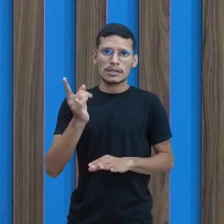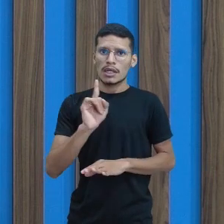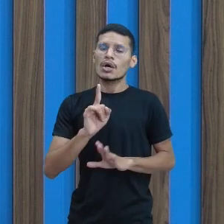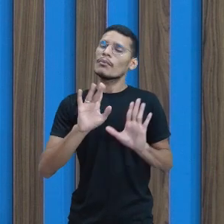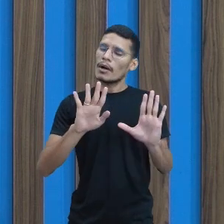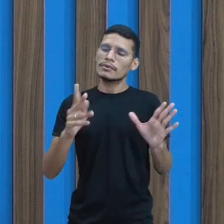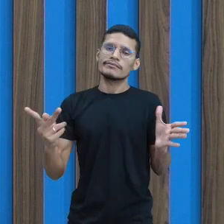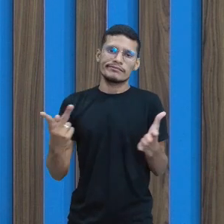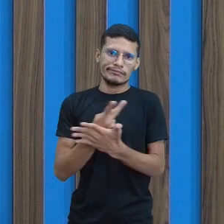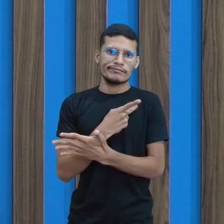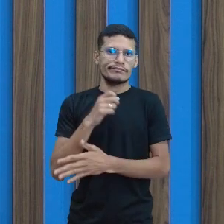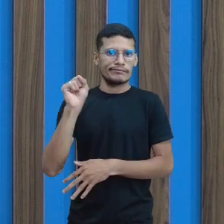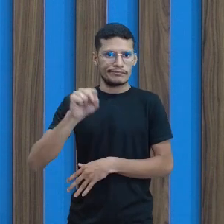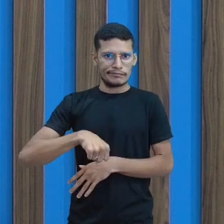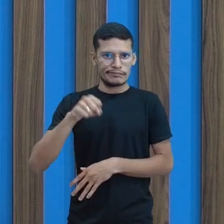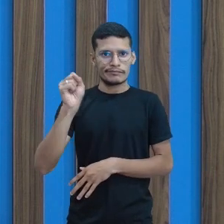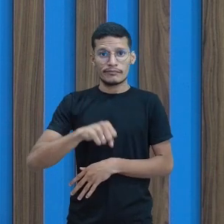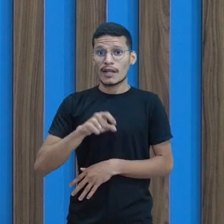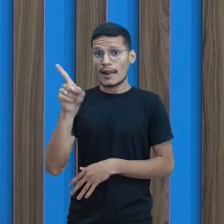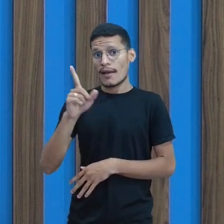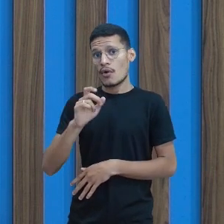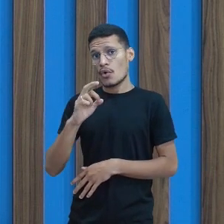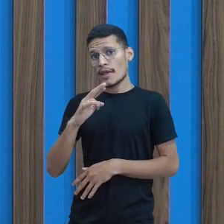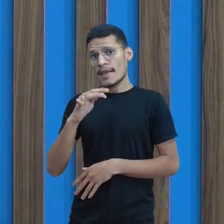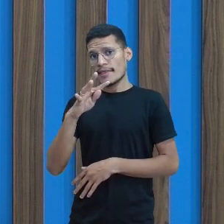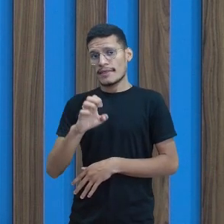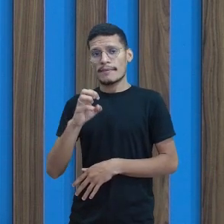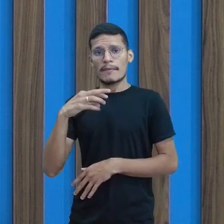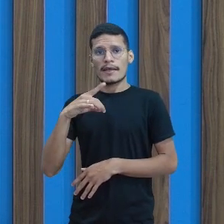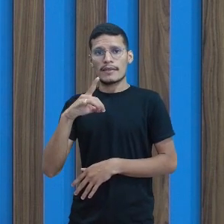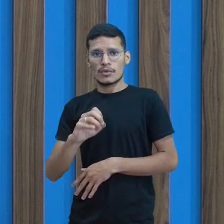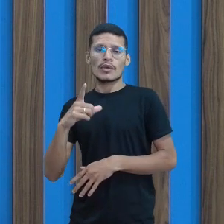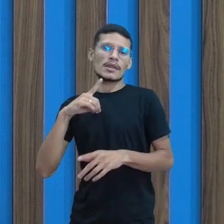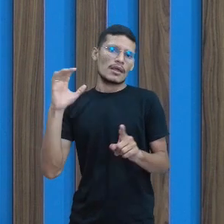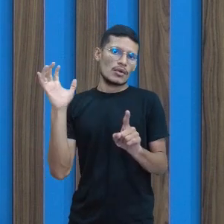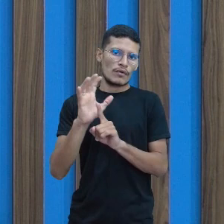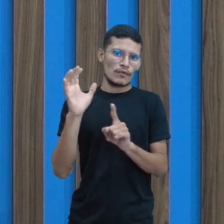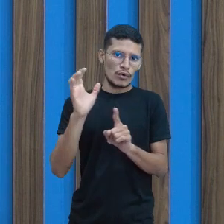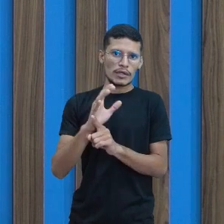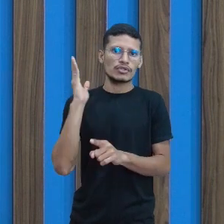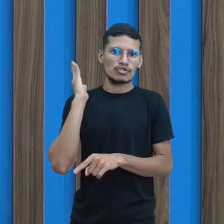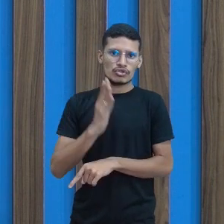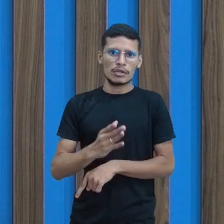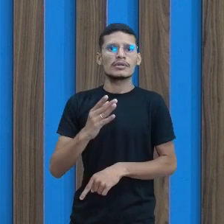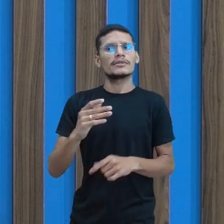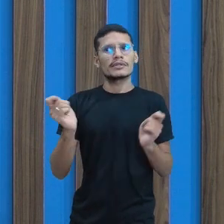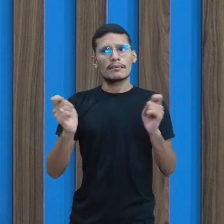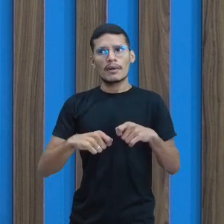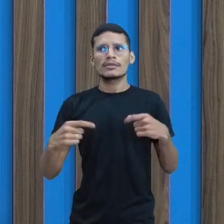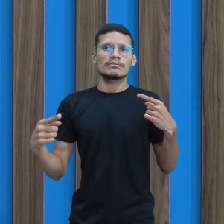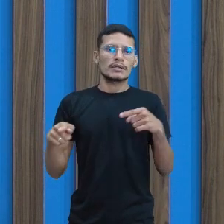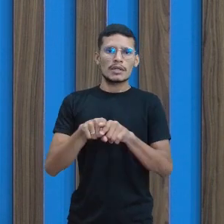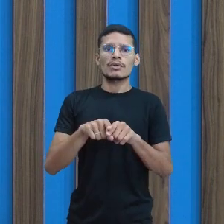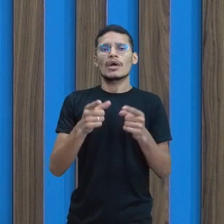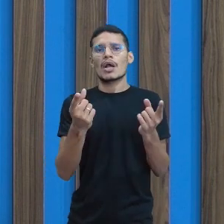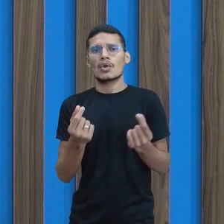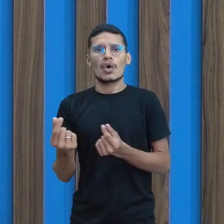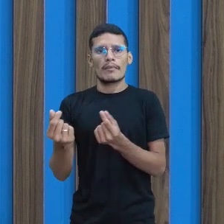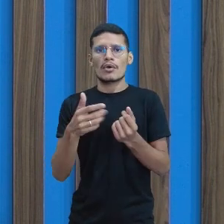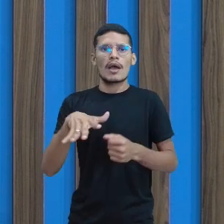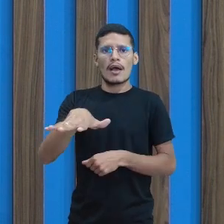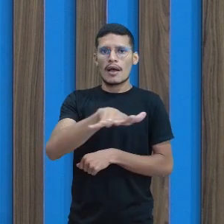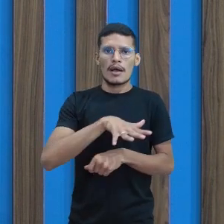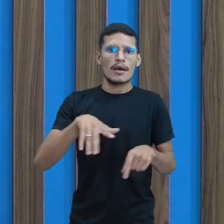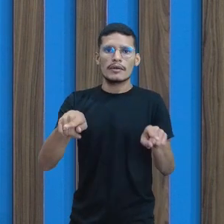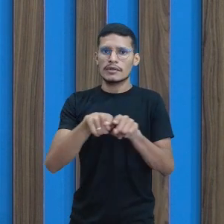mas o Oriente Médio ele exerce uma influência, né? A gente tem vários parceiros econômicos, né, naquela